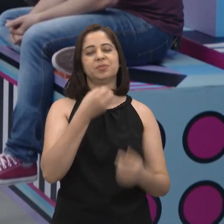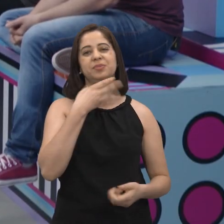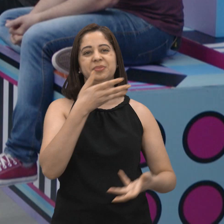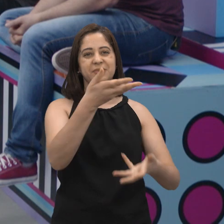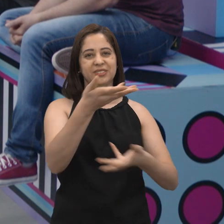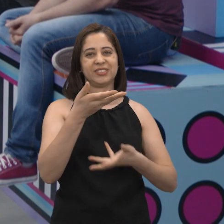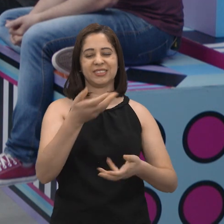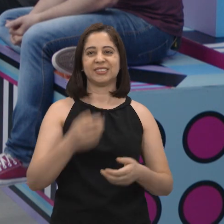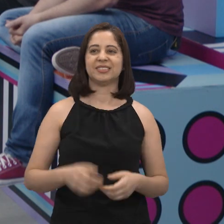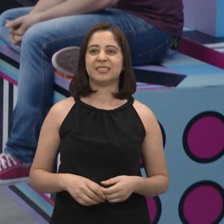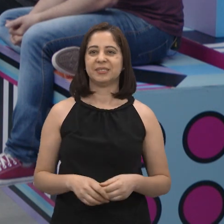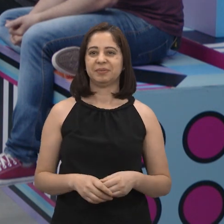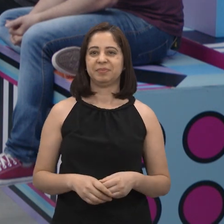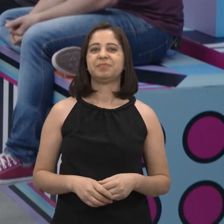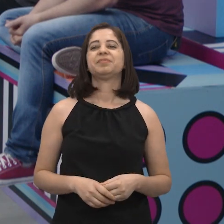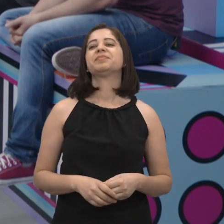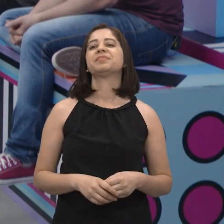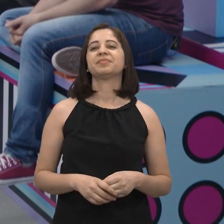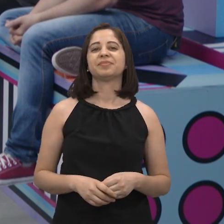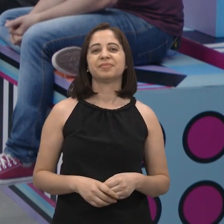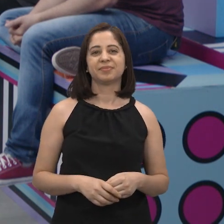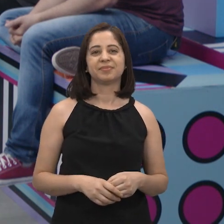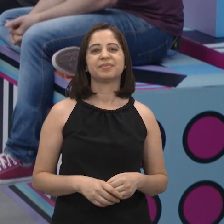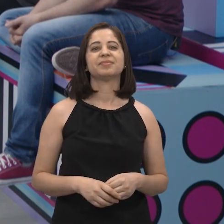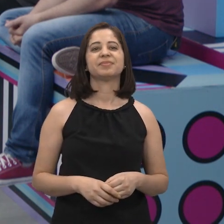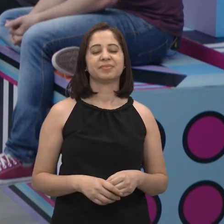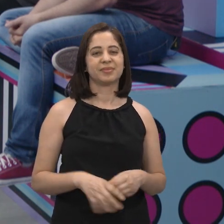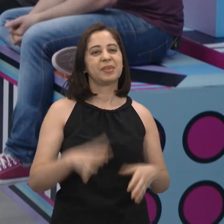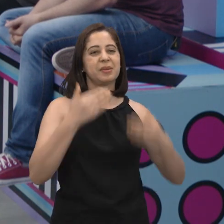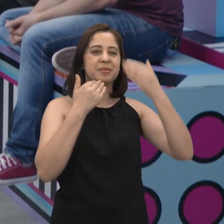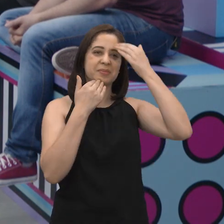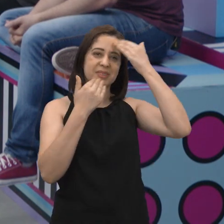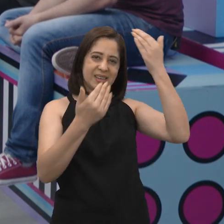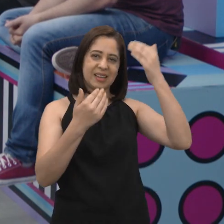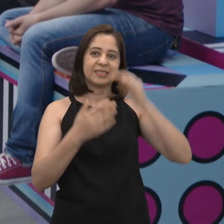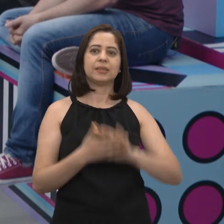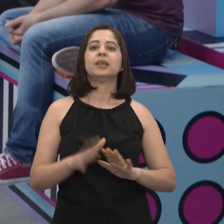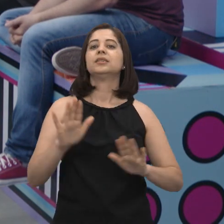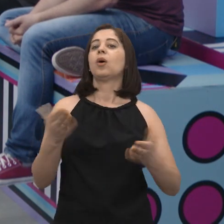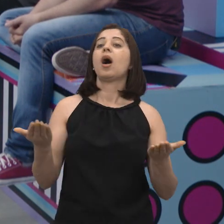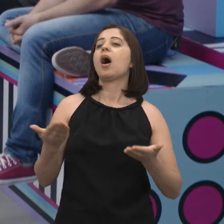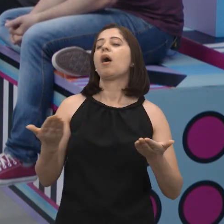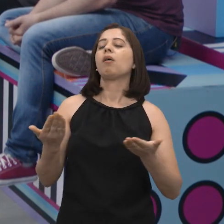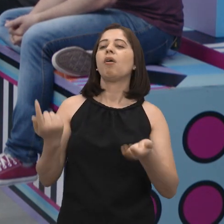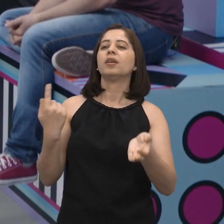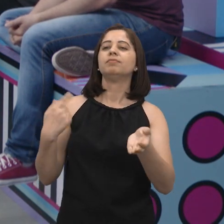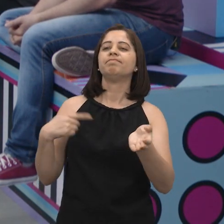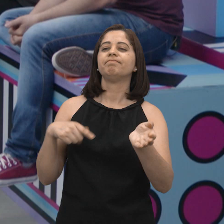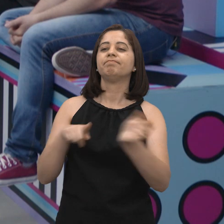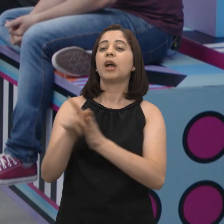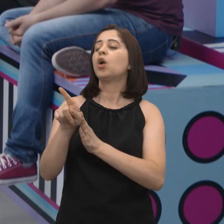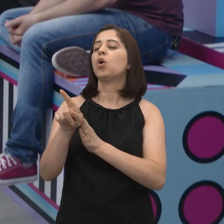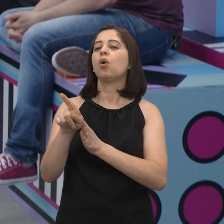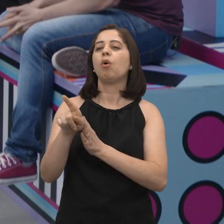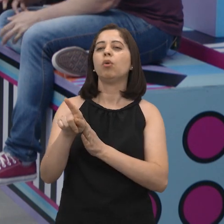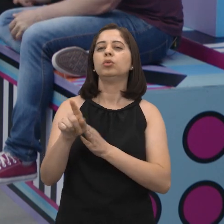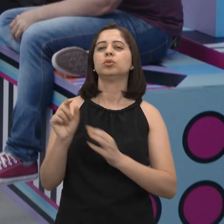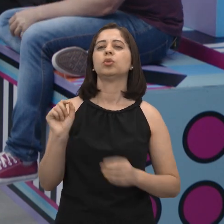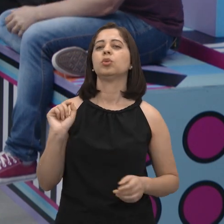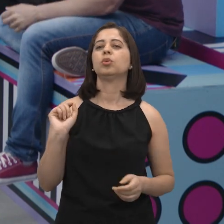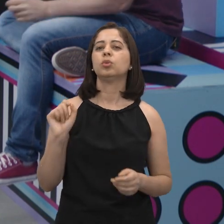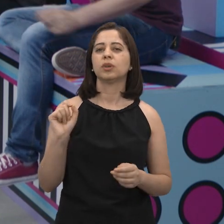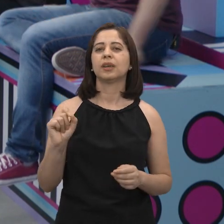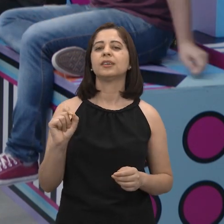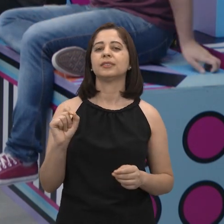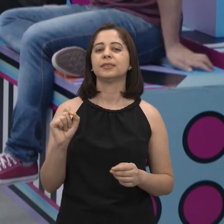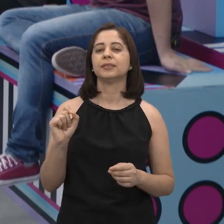Gente, sejam bem-vindos. Boa tarde. Bom, obrigado. Eu gostaria de começar perguntando para vocês,